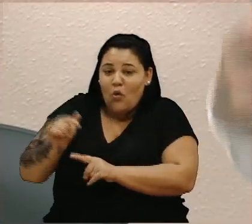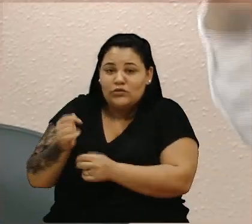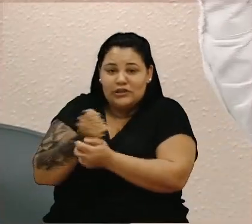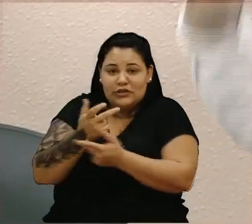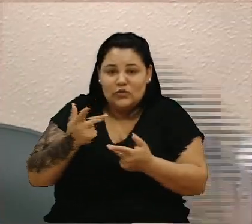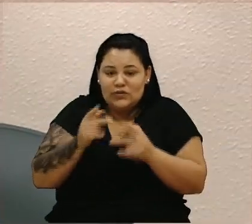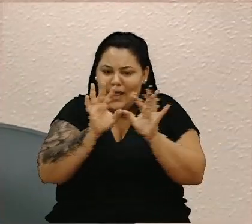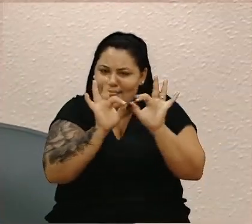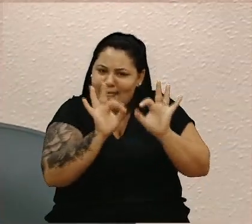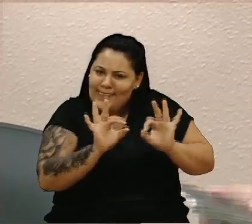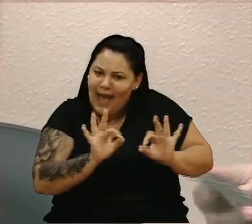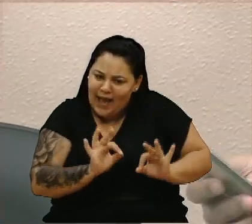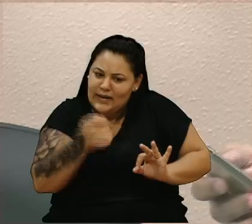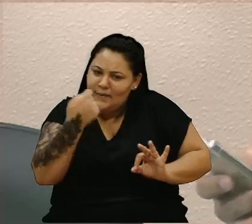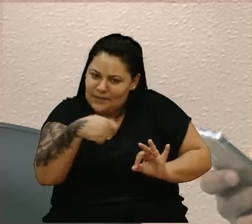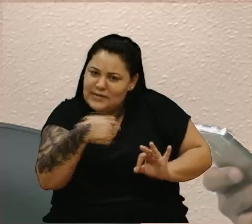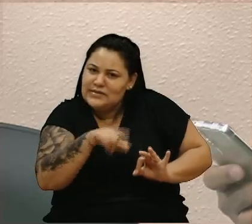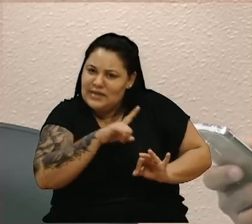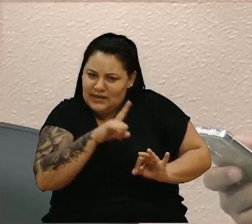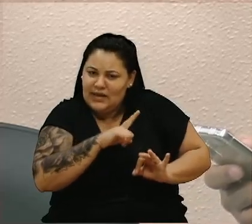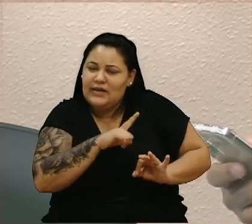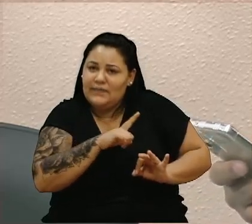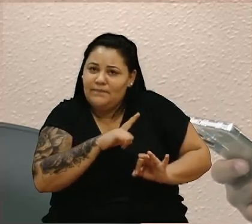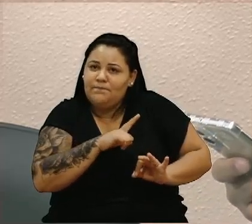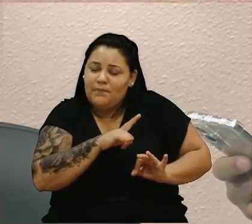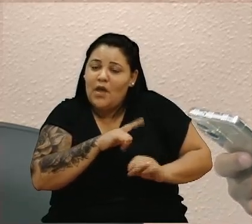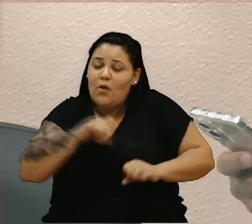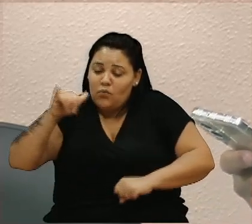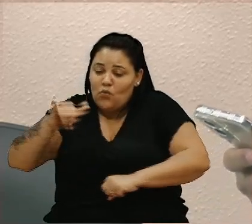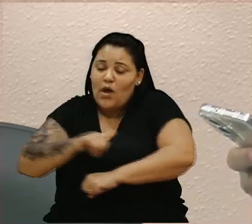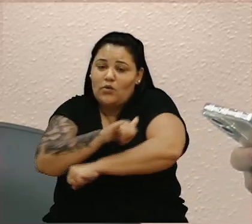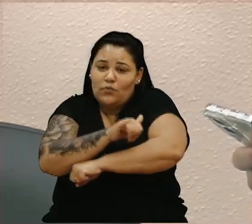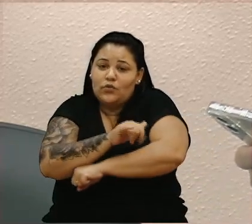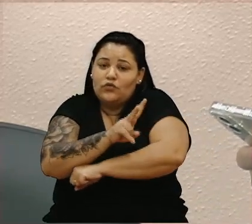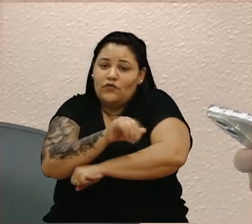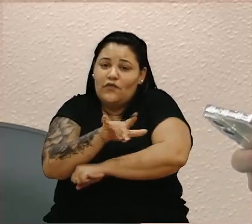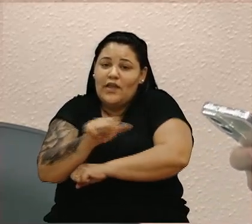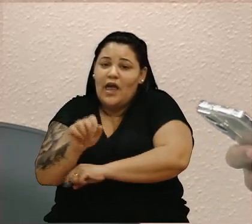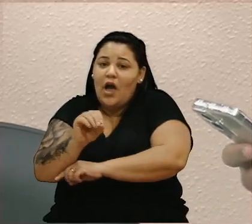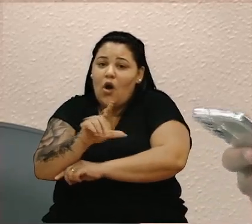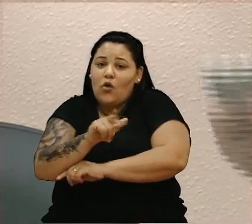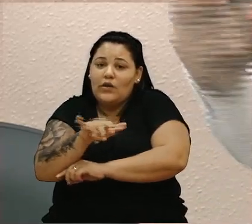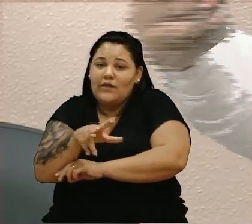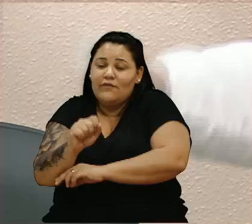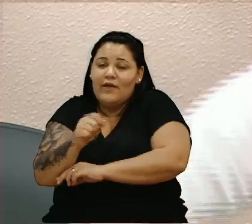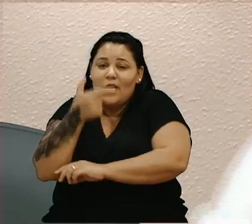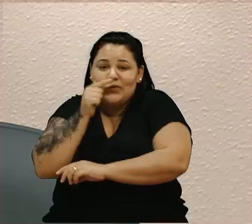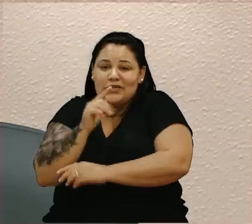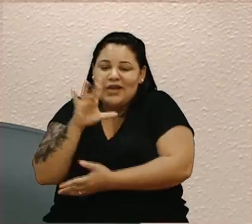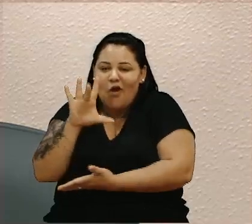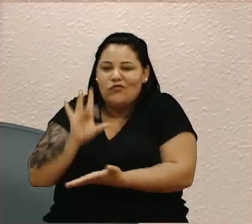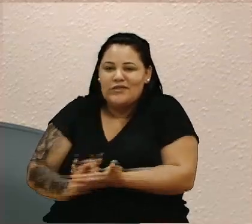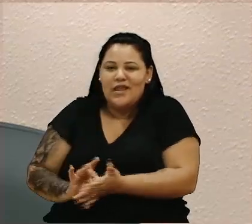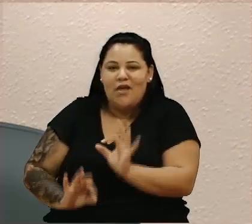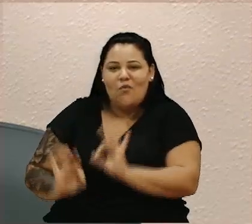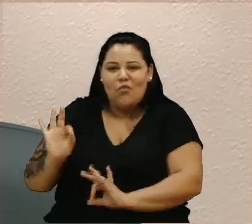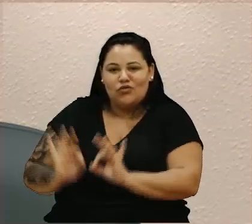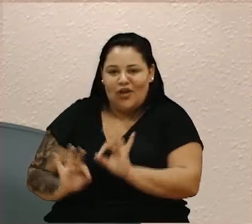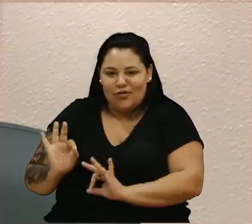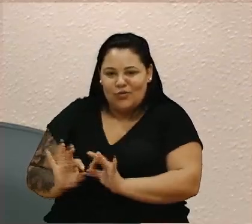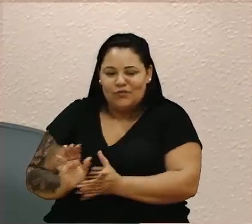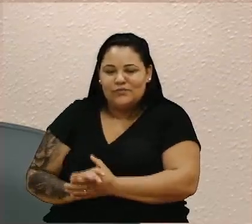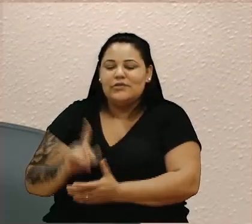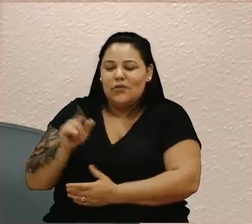outras questões necessárias para que o aeroporto de Vila Oliva saia do papel. Então, é importante essa interlocução do